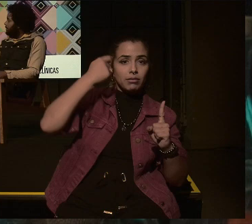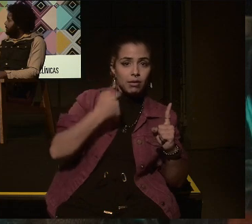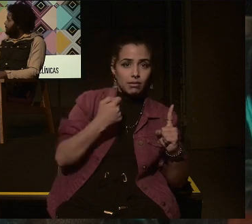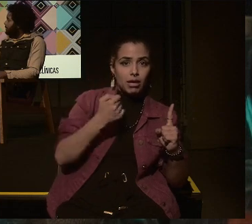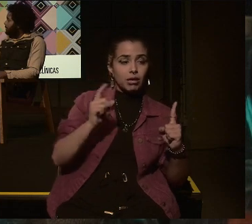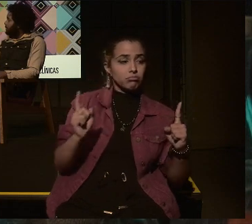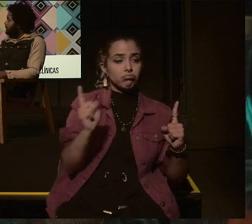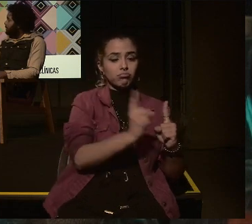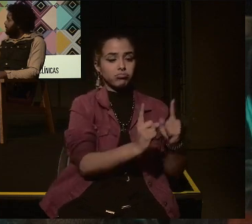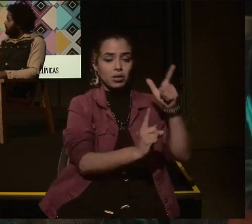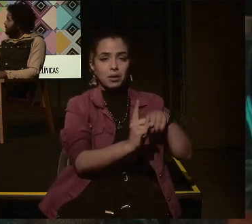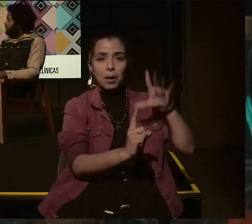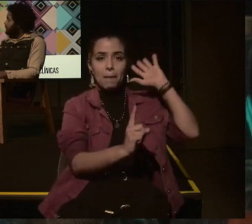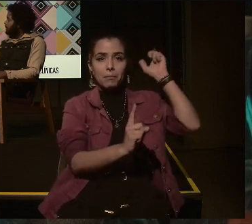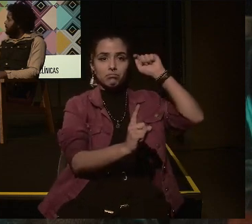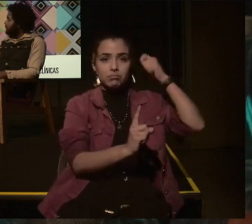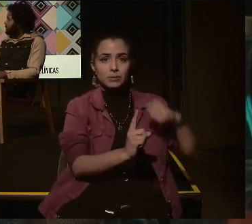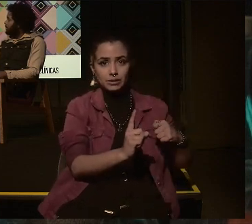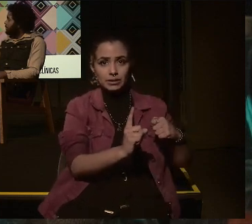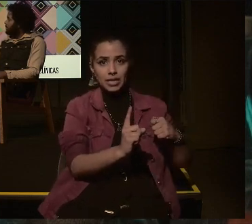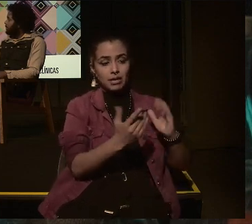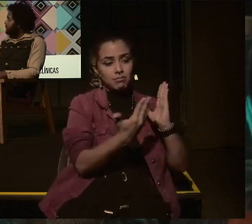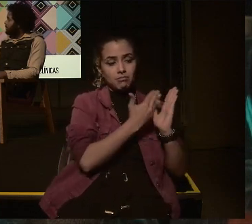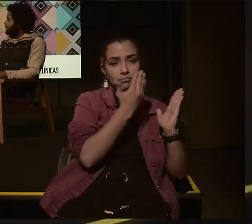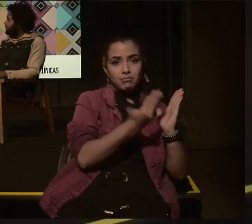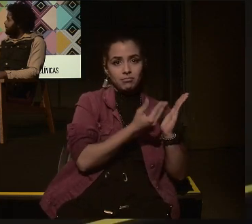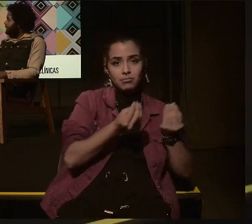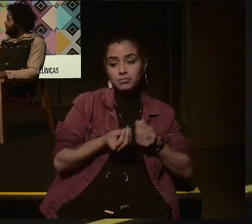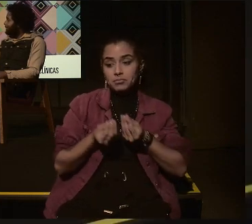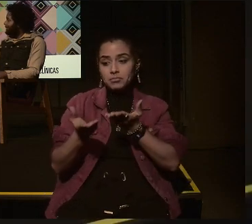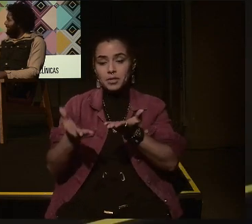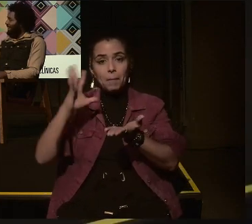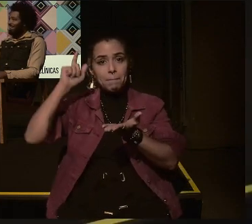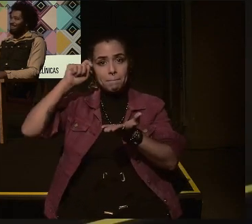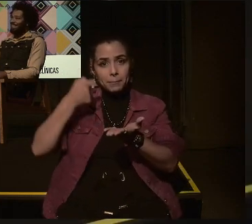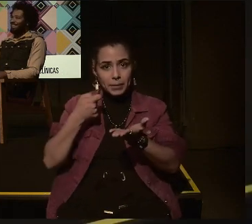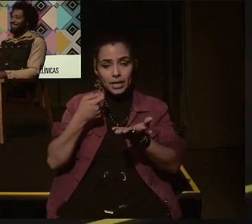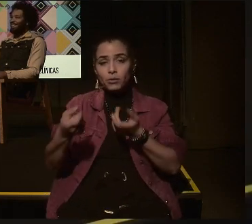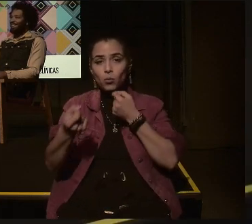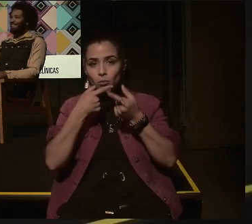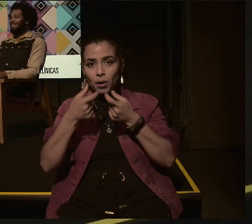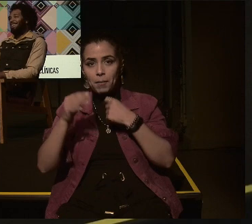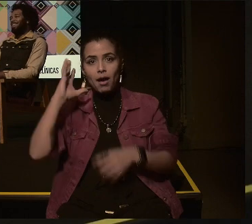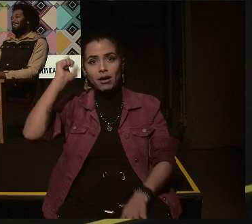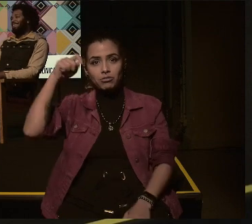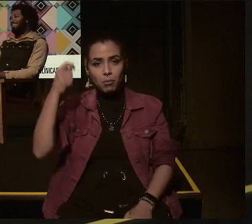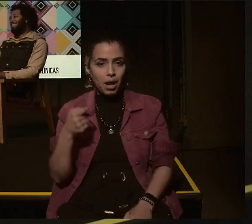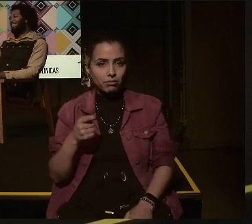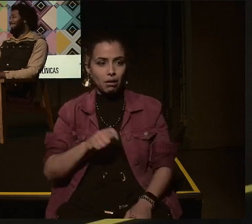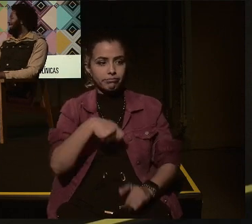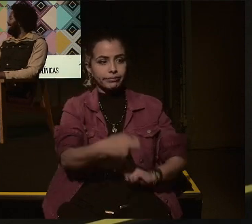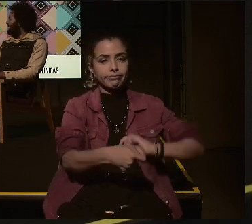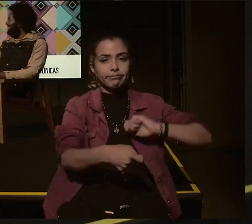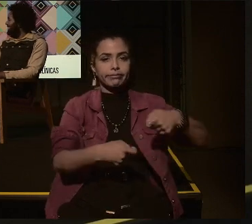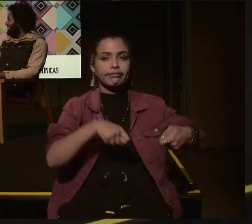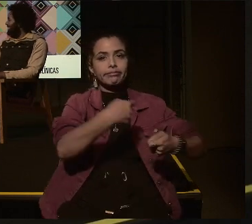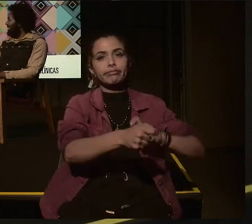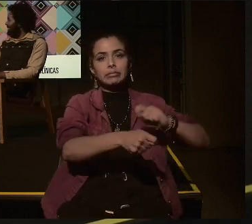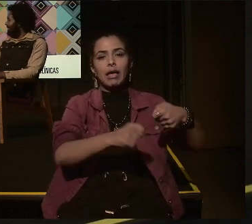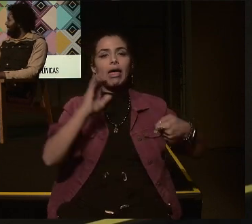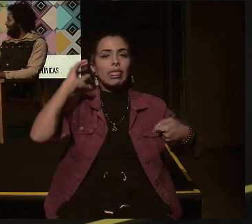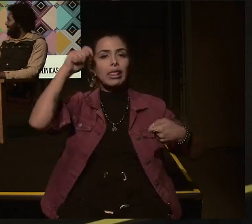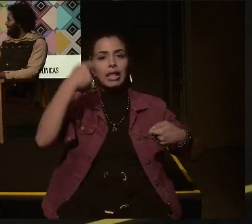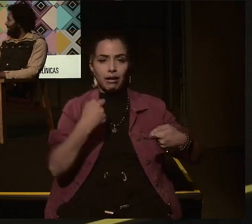psicopsicologia black, que vai receitar a Ritalina Black, né? Então, e no DSM,